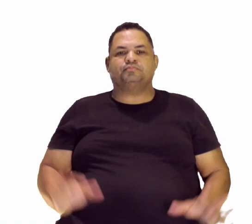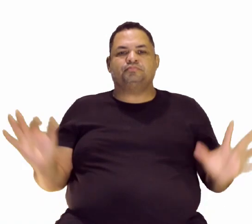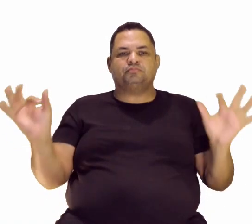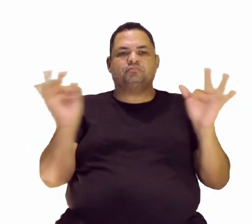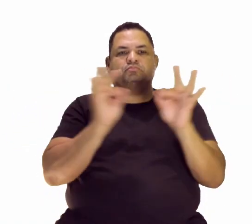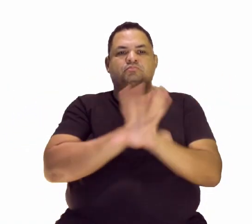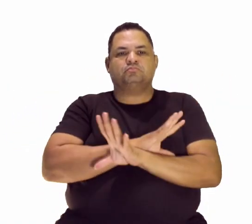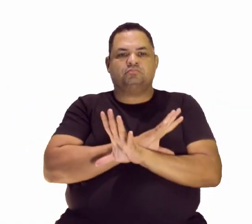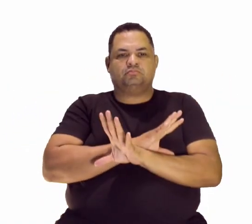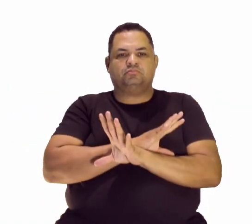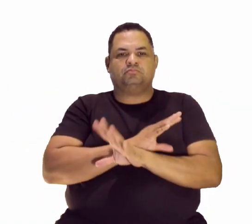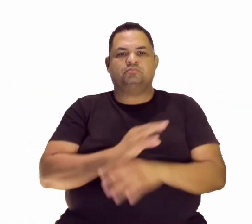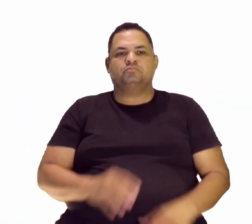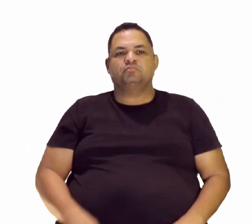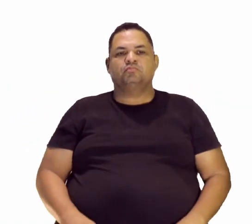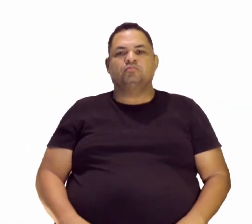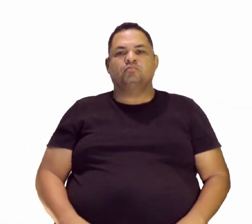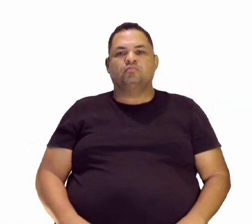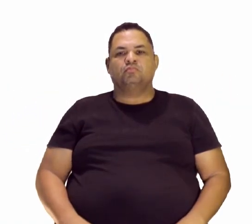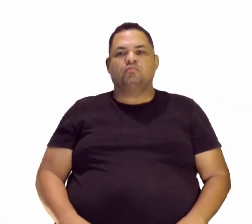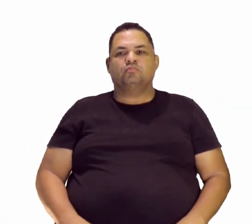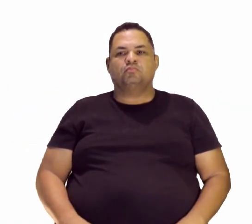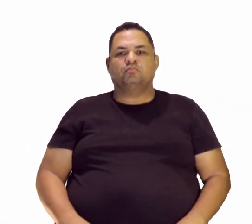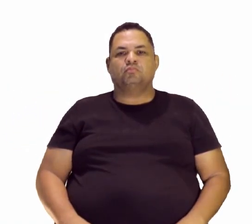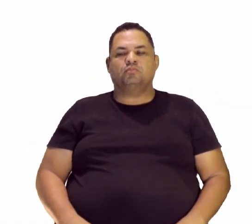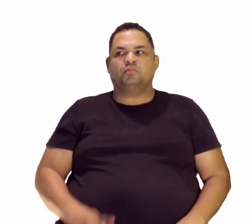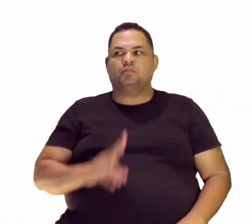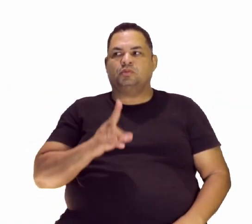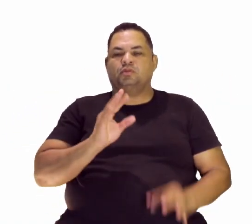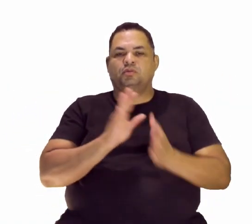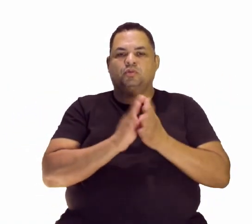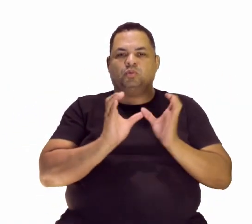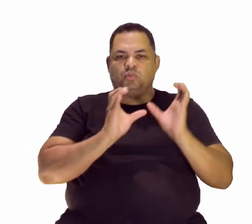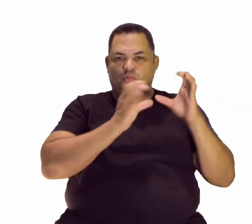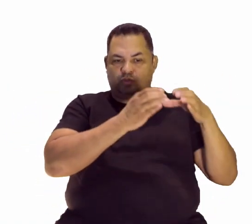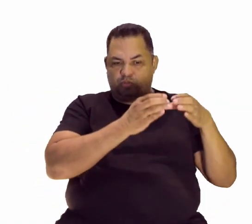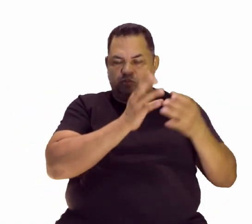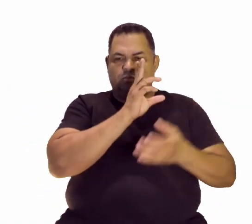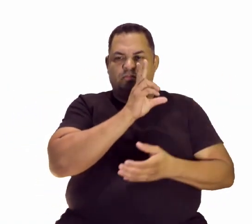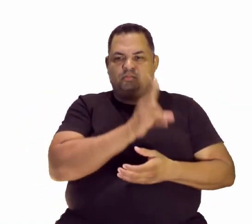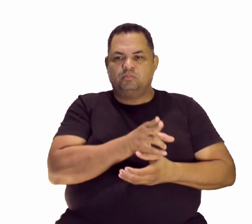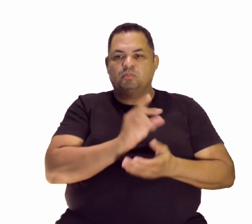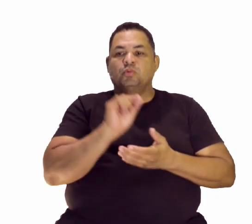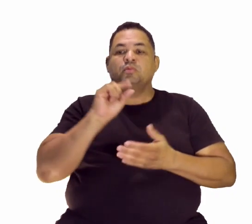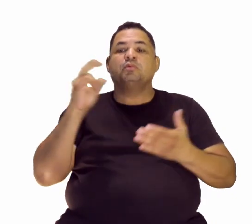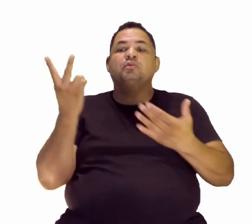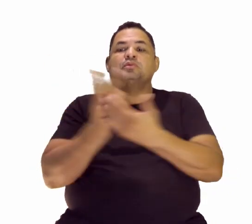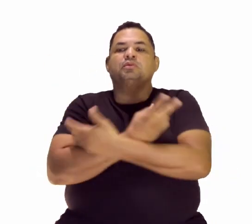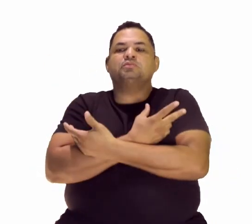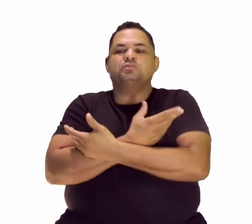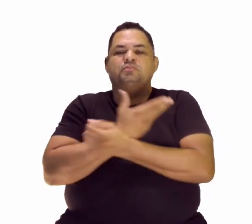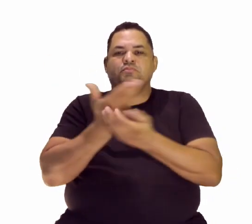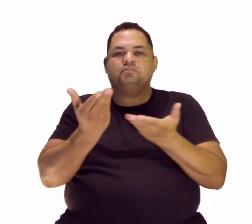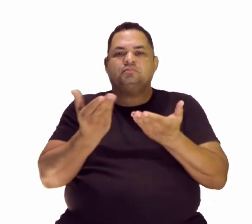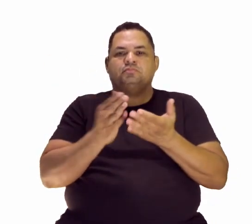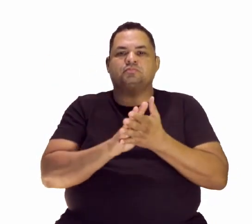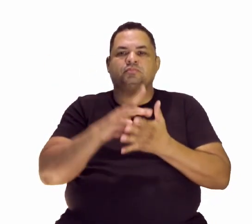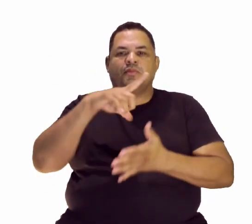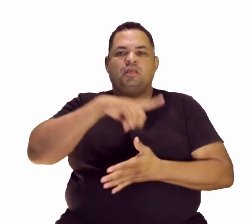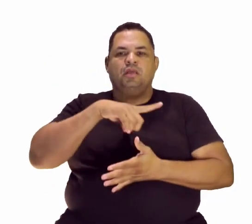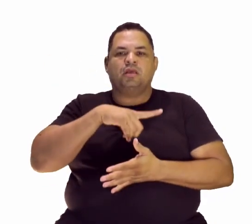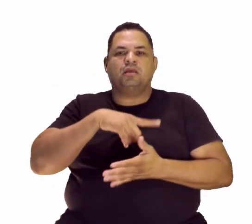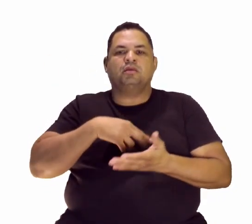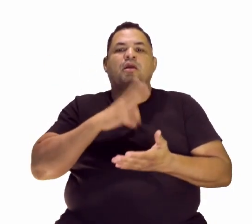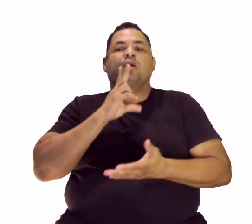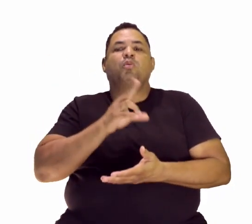Portanto, os elementos de um mesmo grupo, o que acontece com eles? Possuem